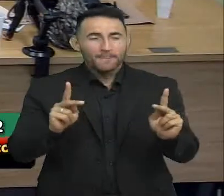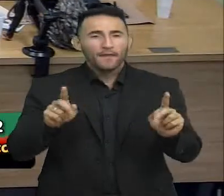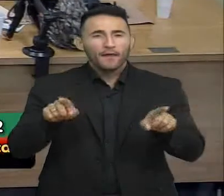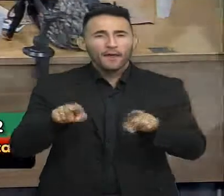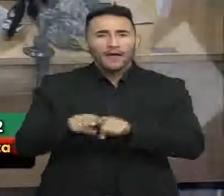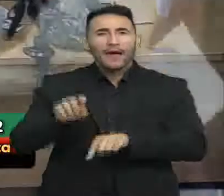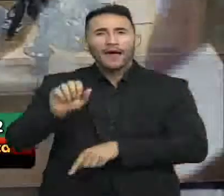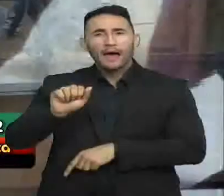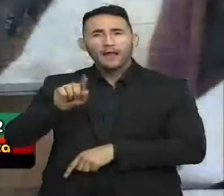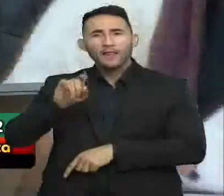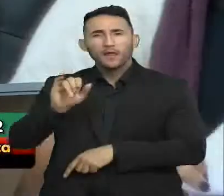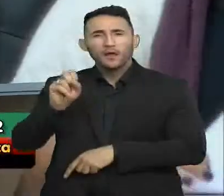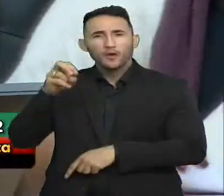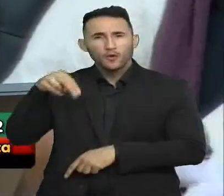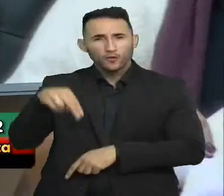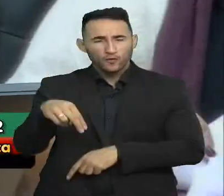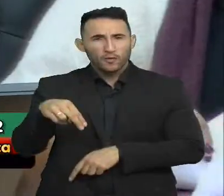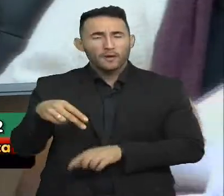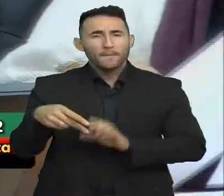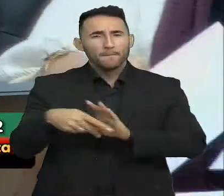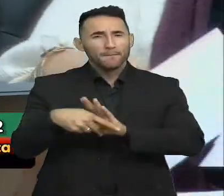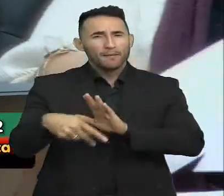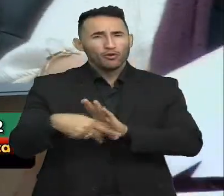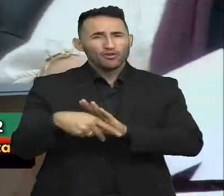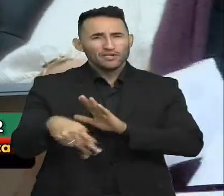Adeilson Ferreira dos Santos, que é Babalorixá,